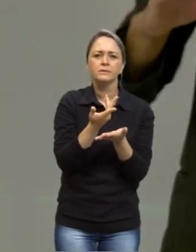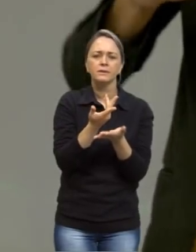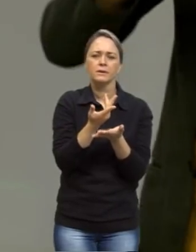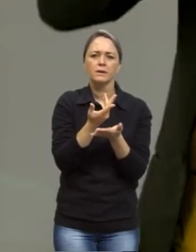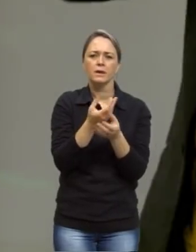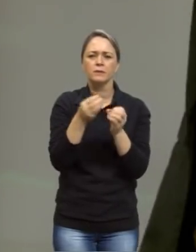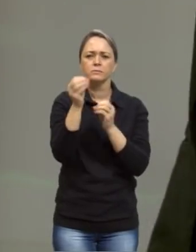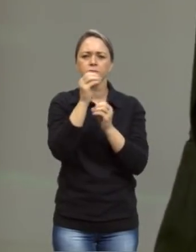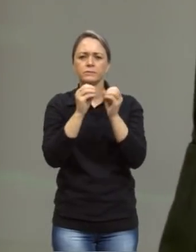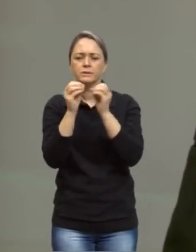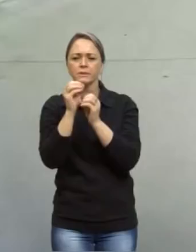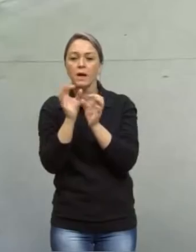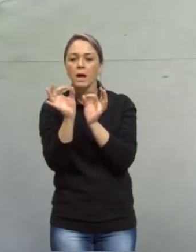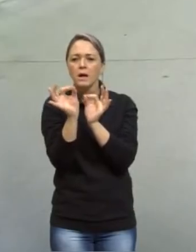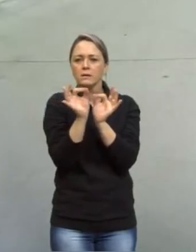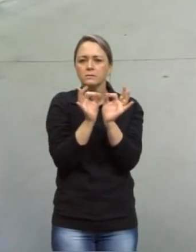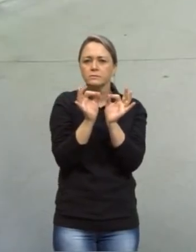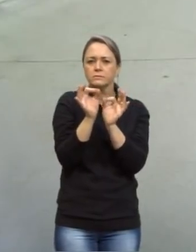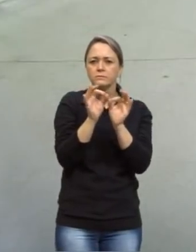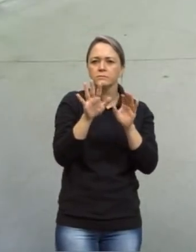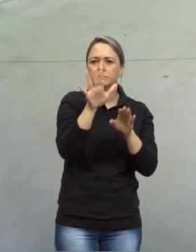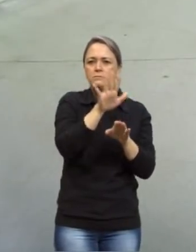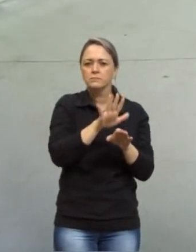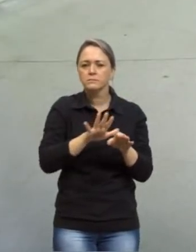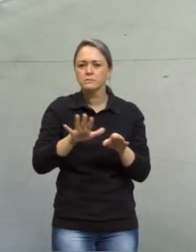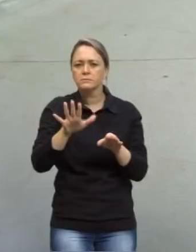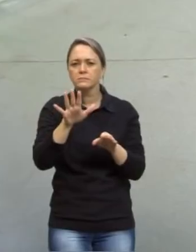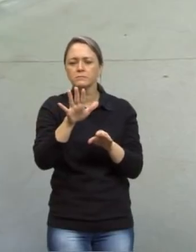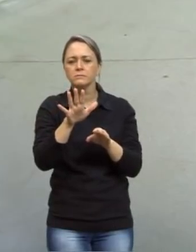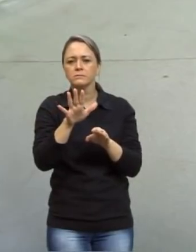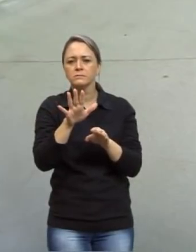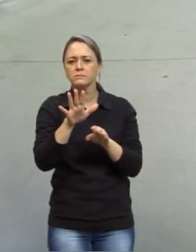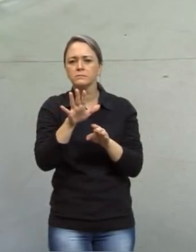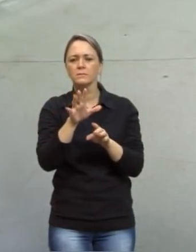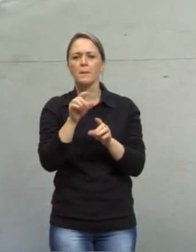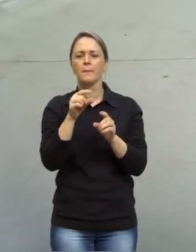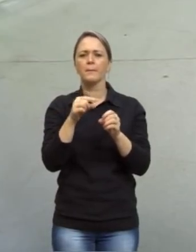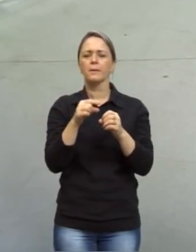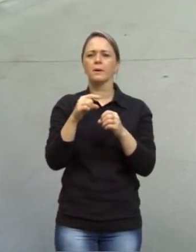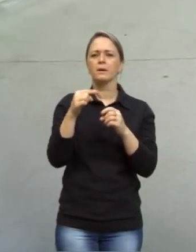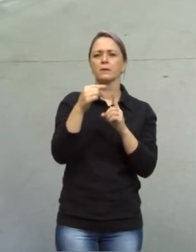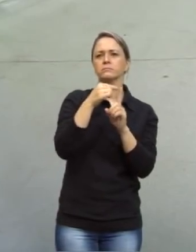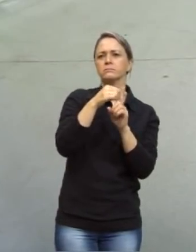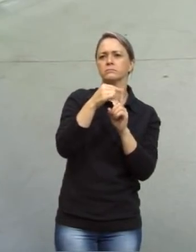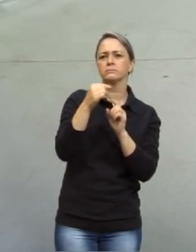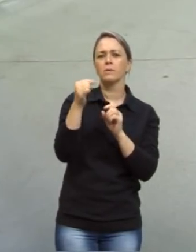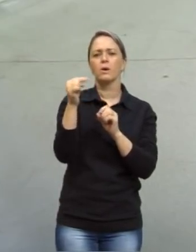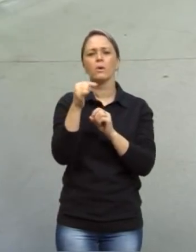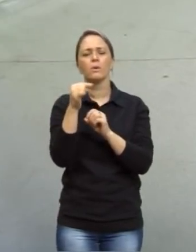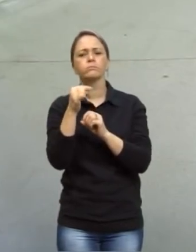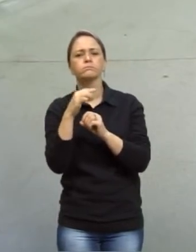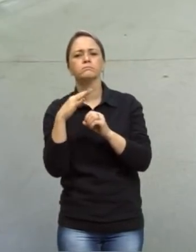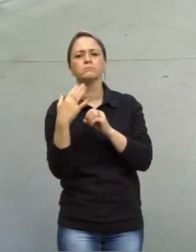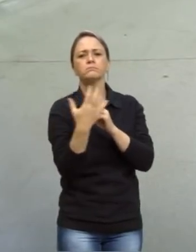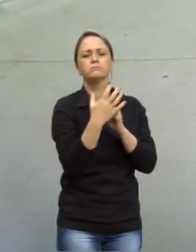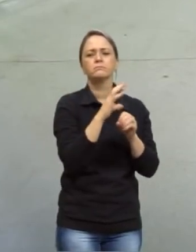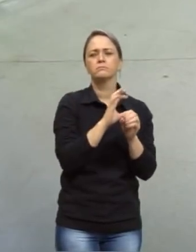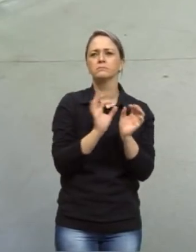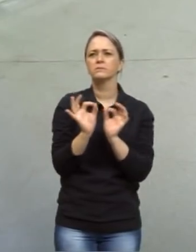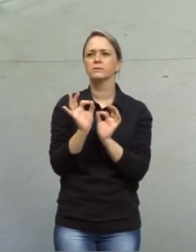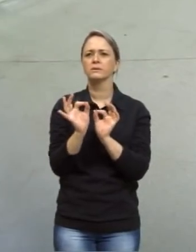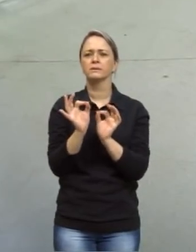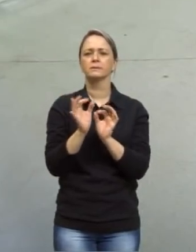molécula de água vai se organizar no espaço em torno de cada cátion ou cada ano um dessa forma aqui